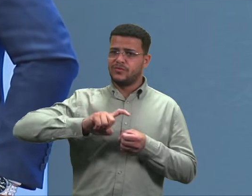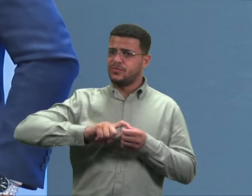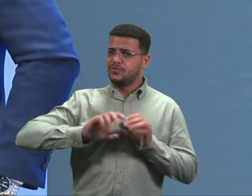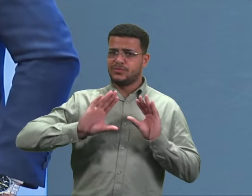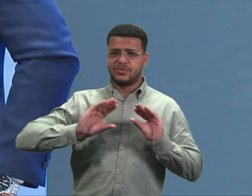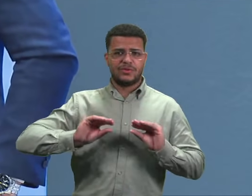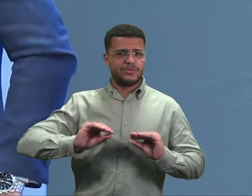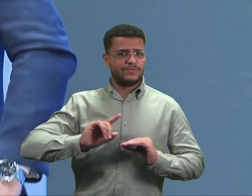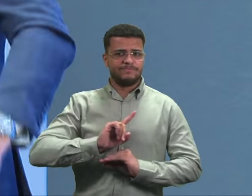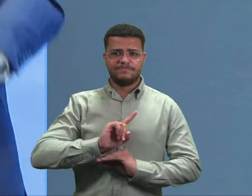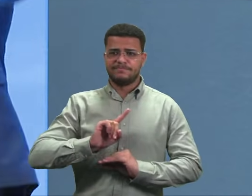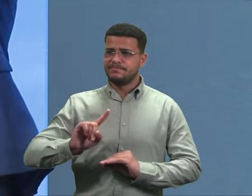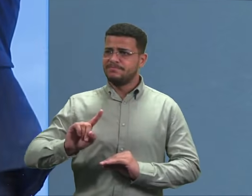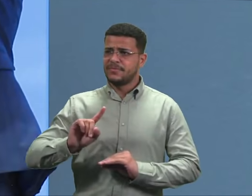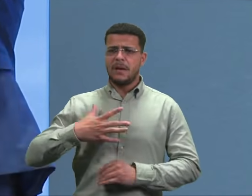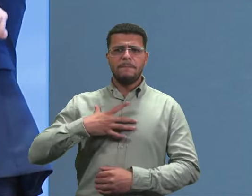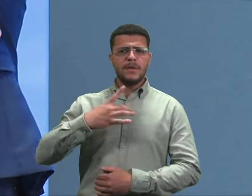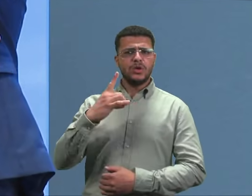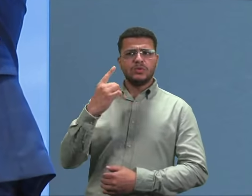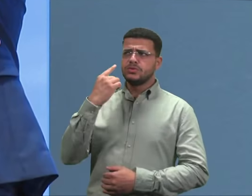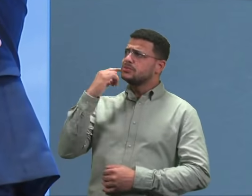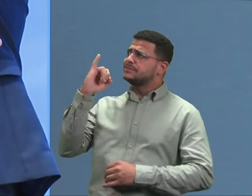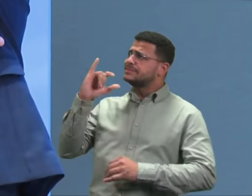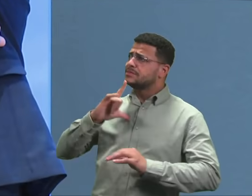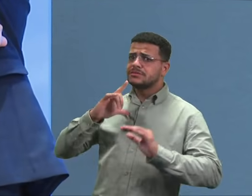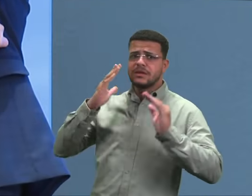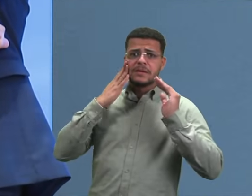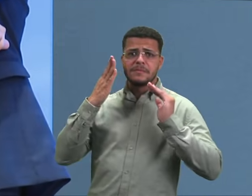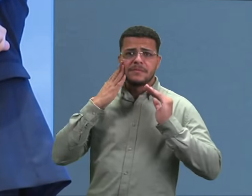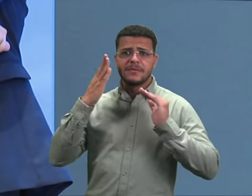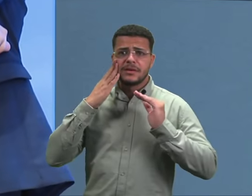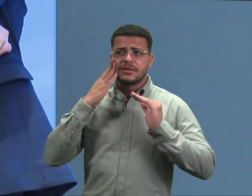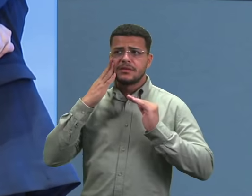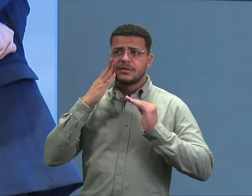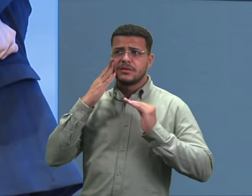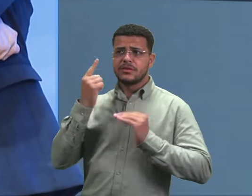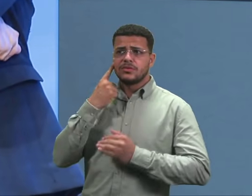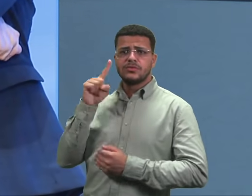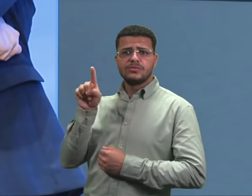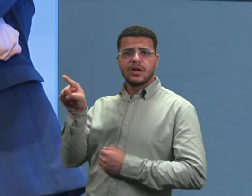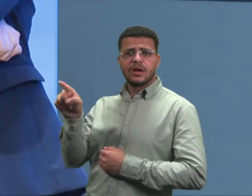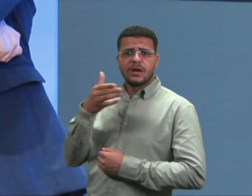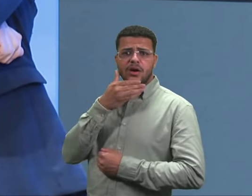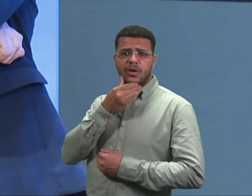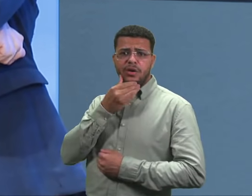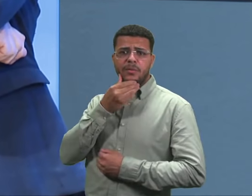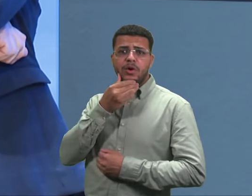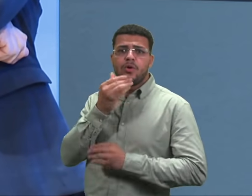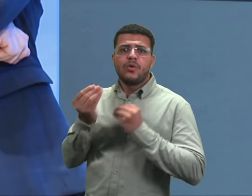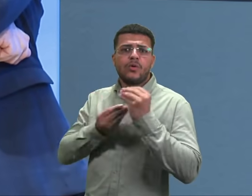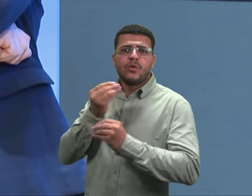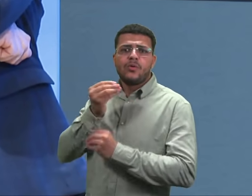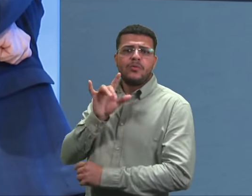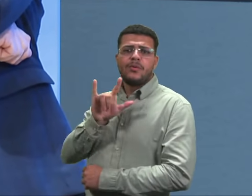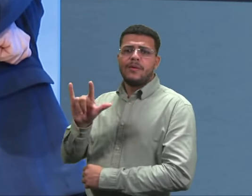noite. Meu Deus, se eu soubesse que aquele seria o último dia com aquele homem, como eu amava